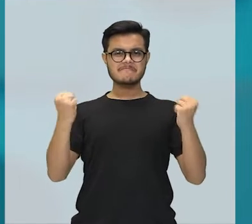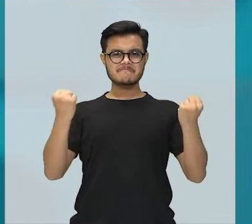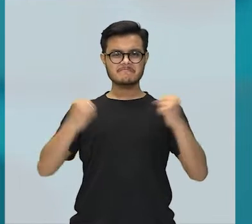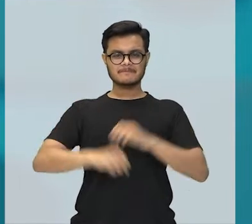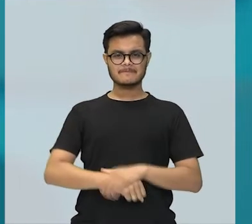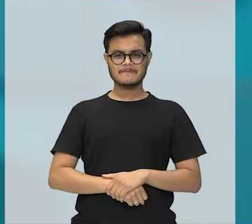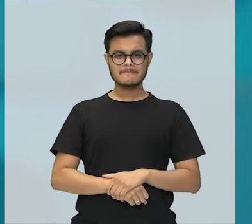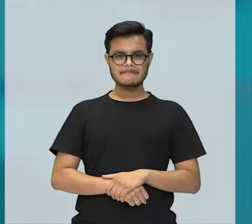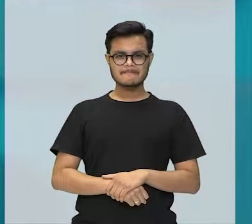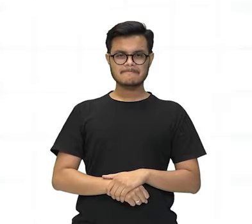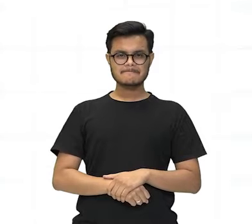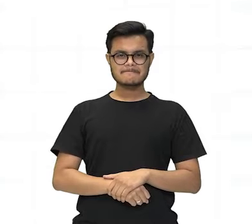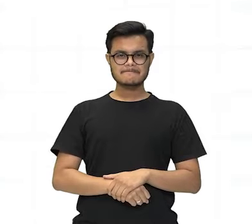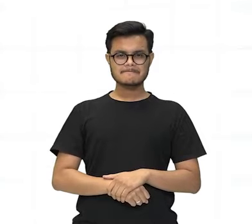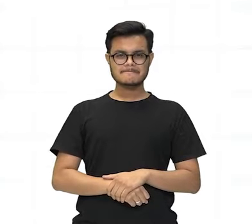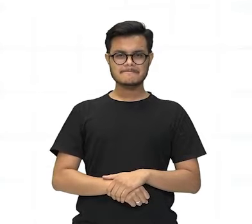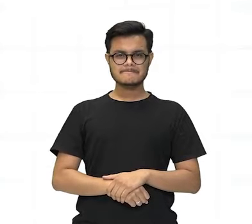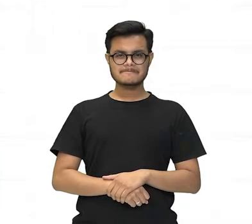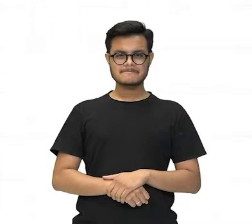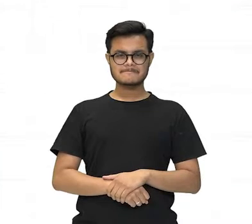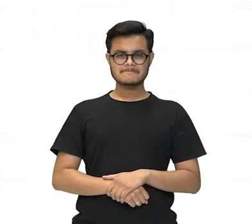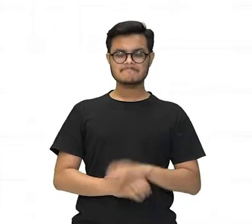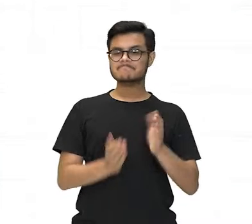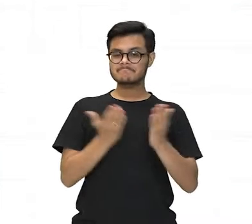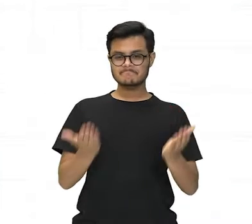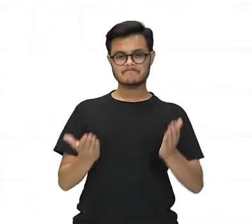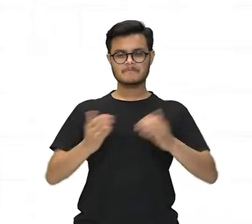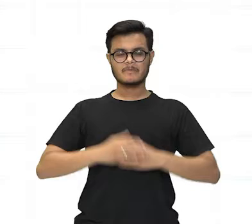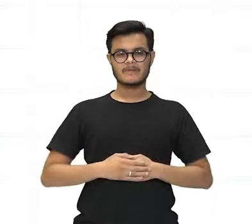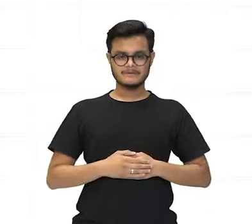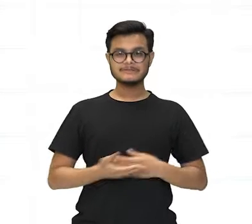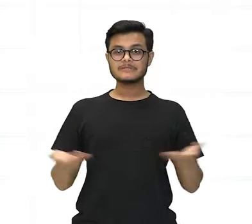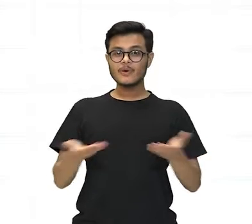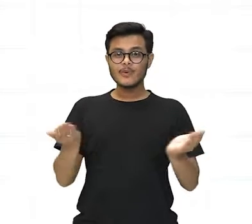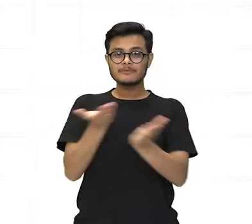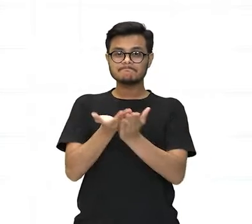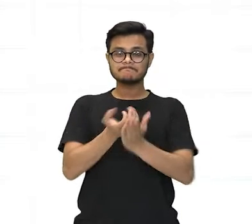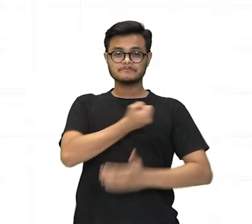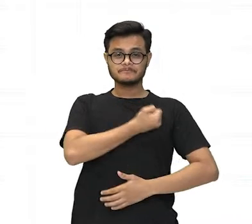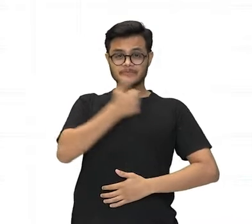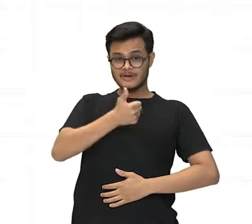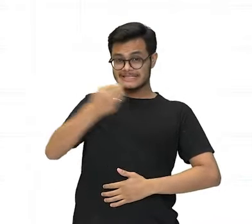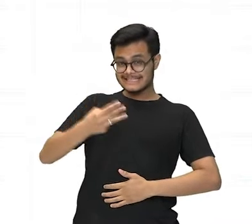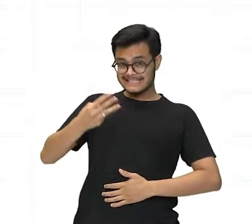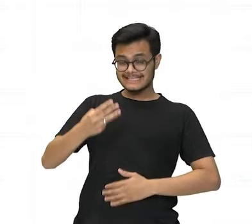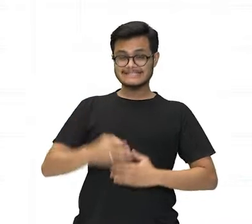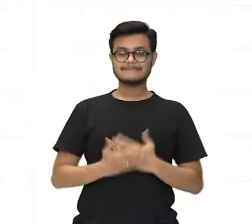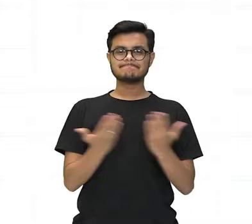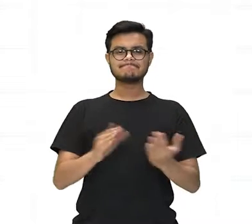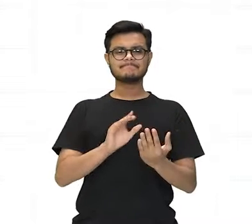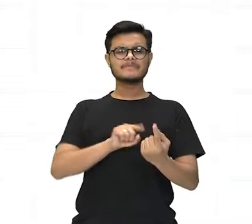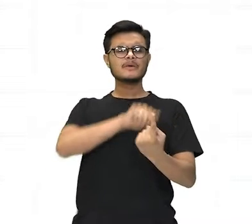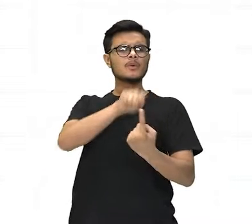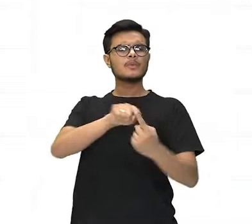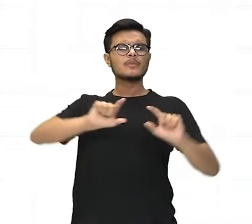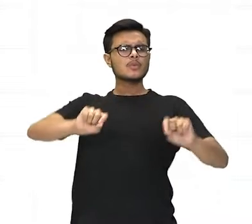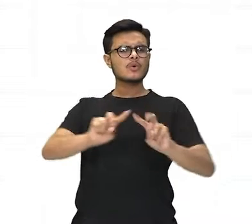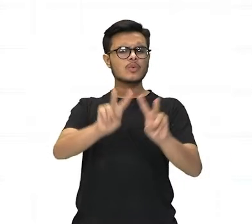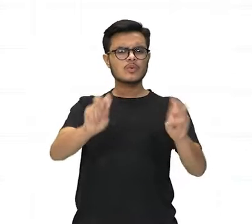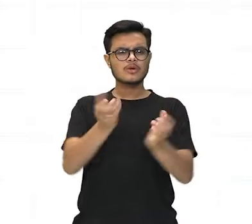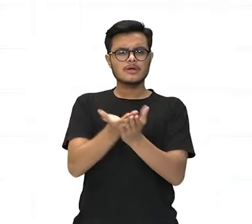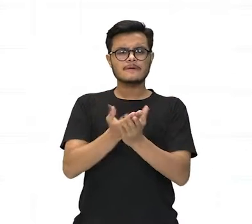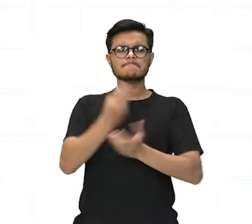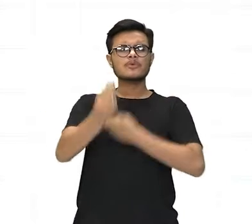Física. Vamos lá? Muito bem, hoje é a nossa aula 13, o nosso objeto de conhecimento é